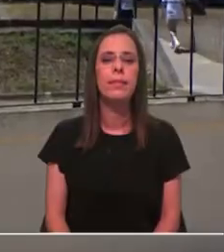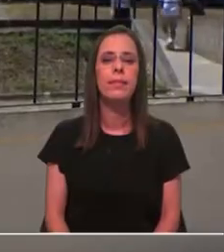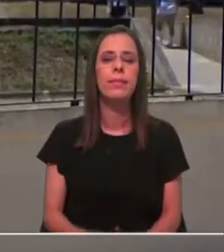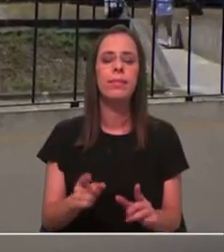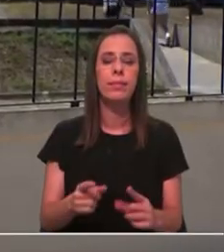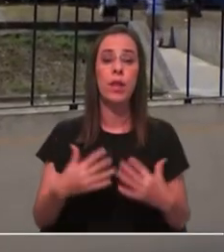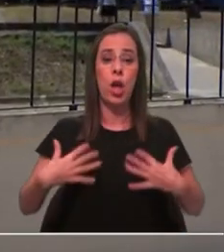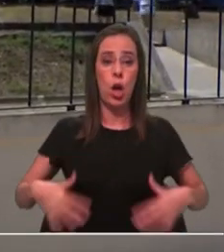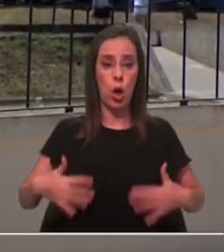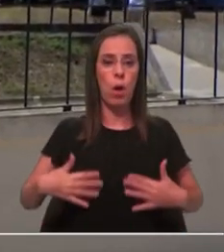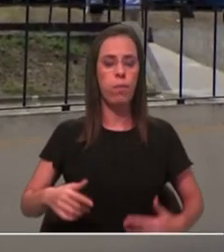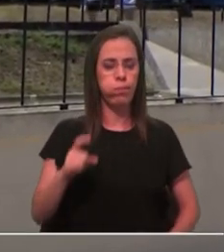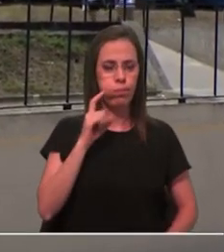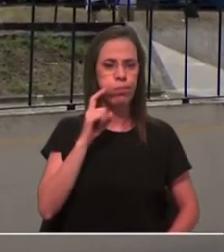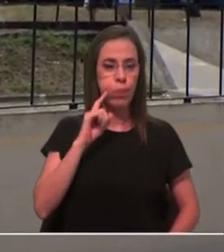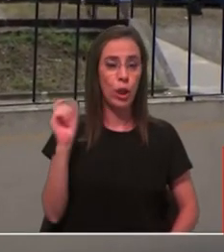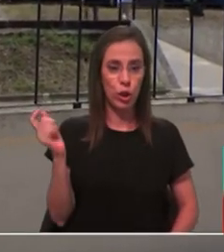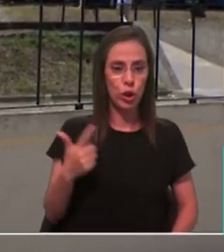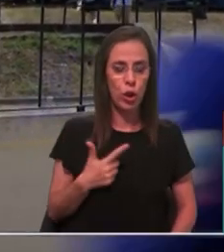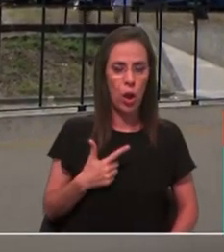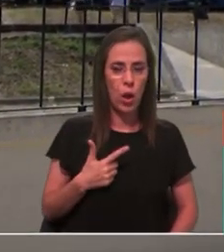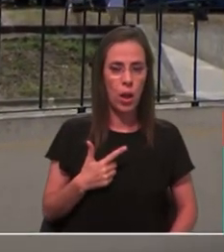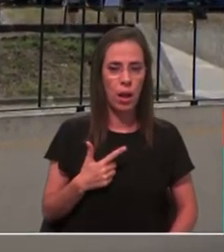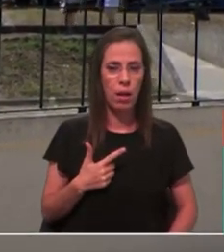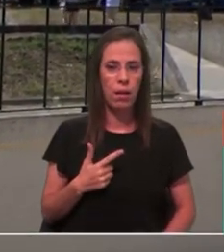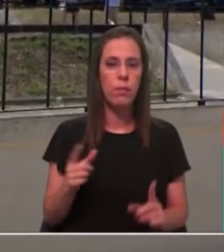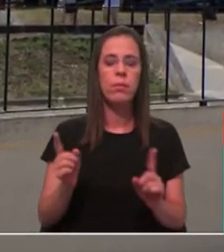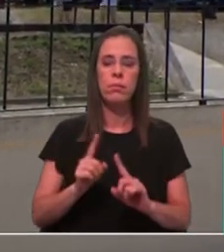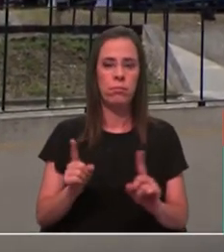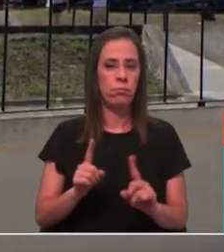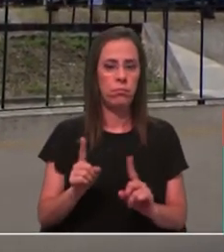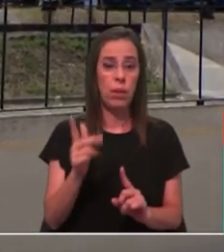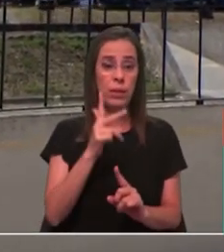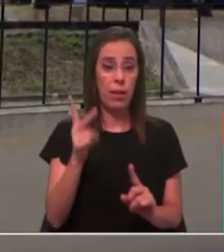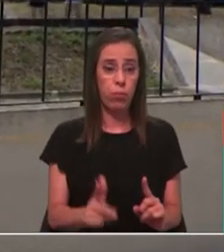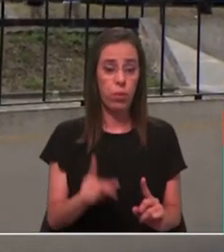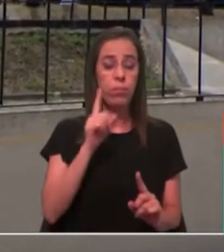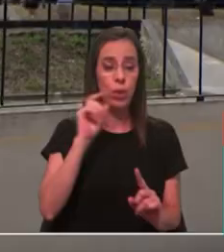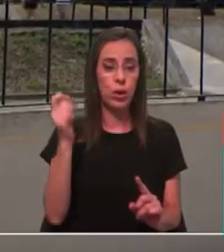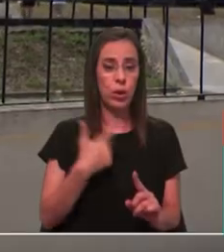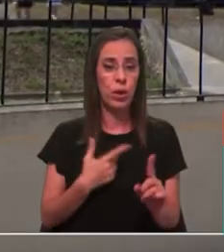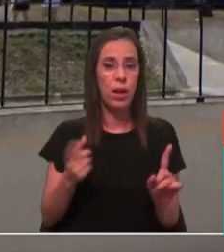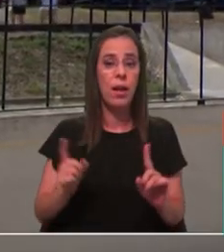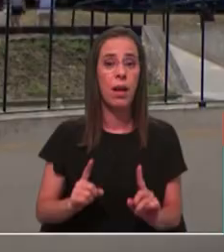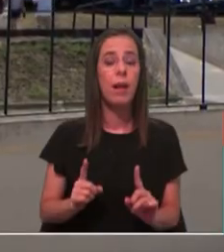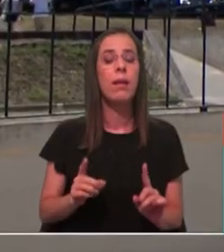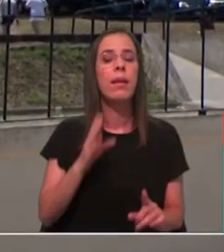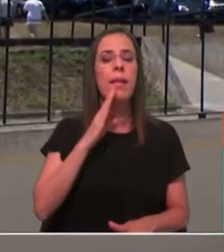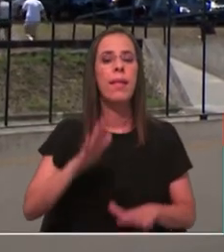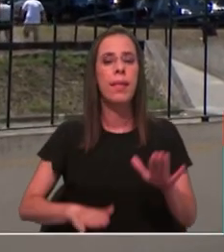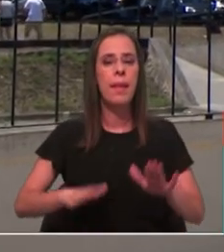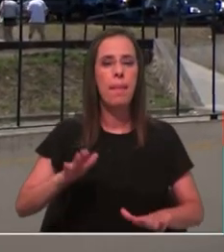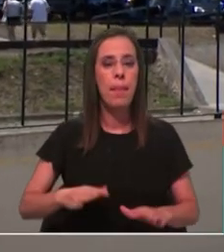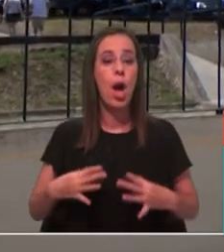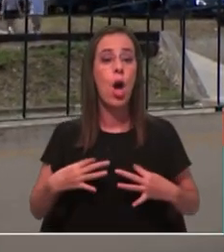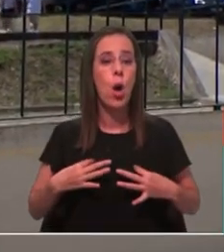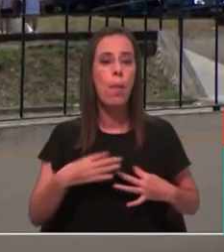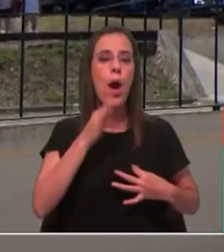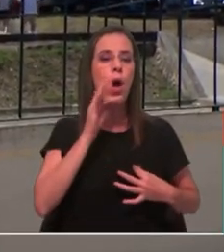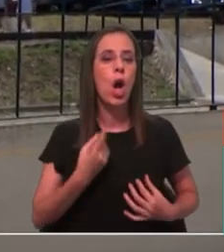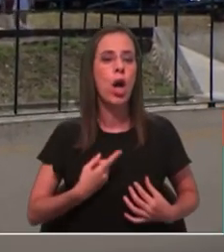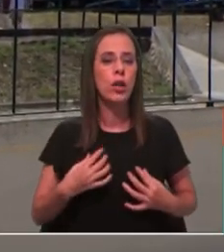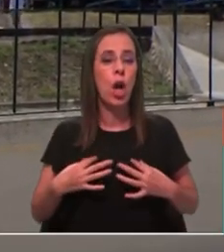Quando temos roupa vestida, estamos totalmente protegidos do sol? Não estamos totalmente vestidos do sol. E depende da densidade da roupa e da cor da